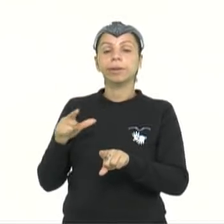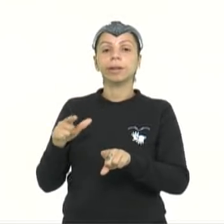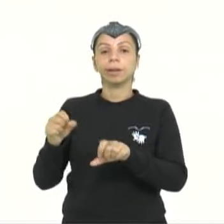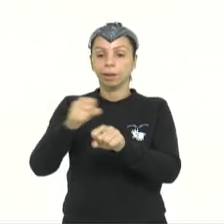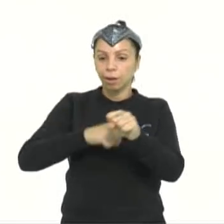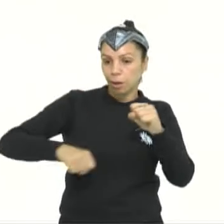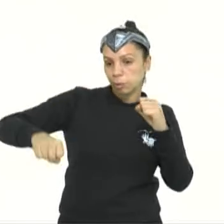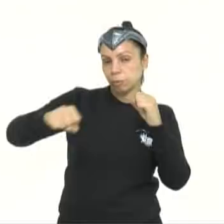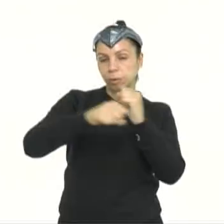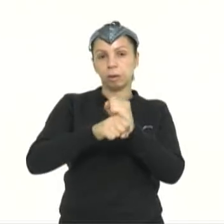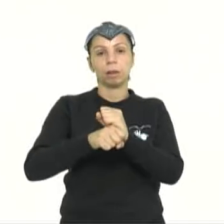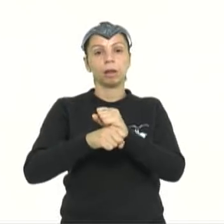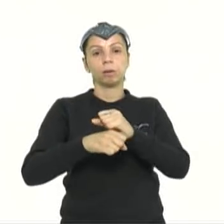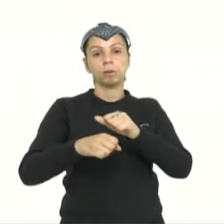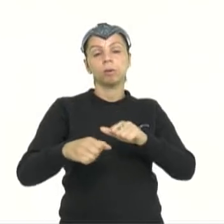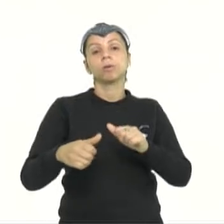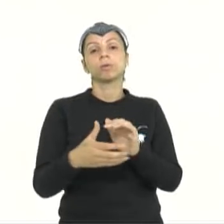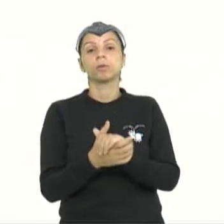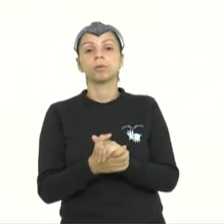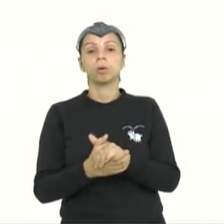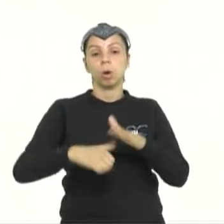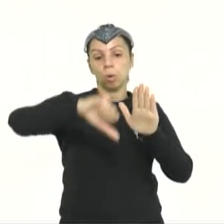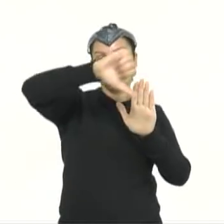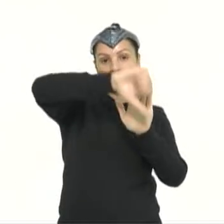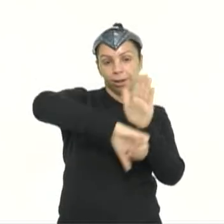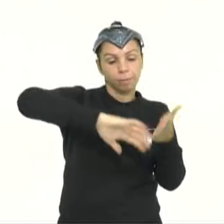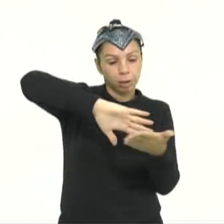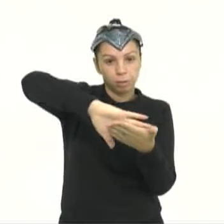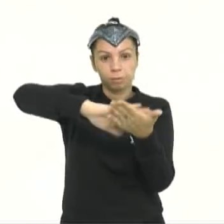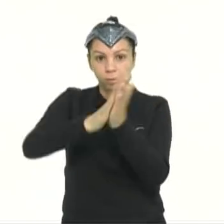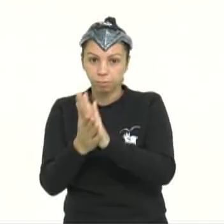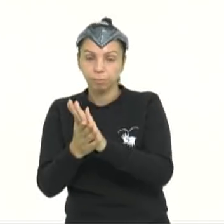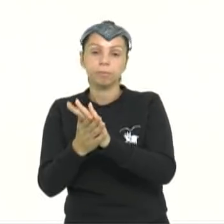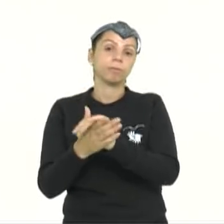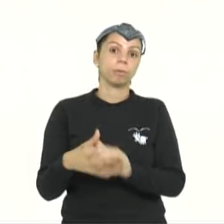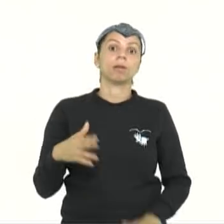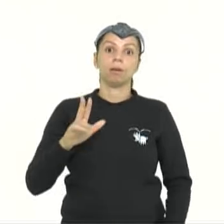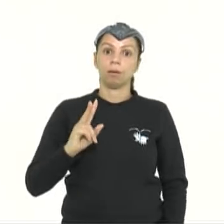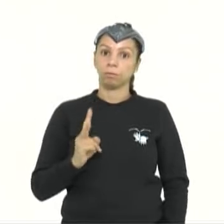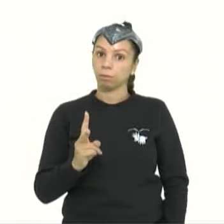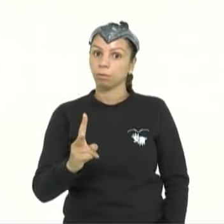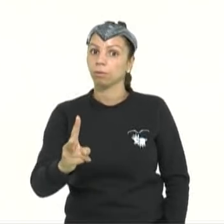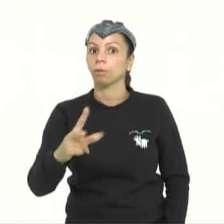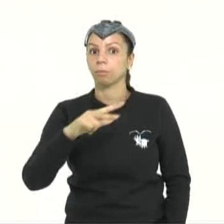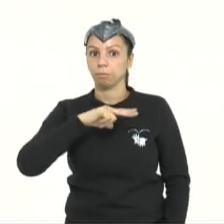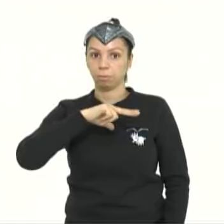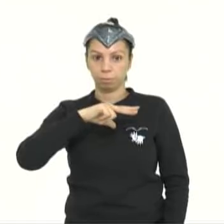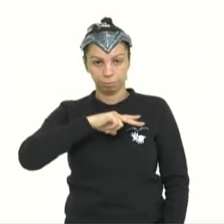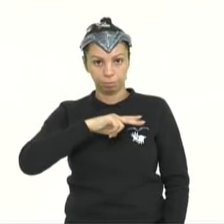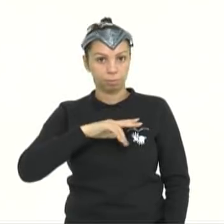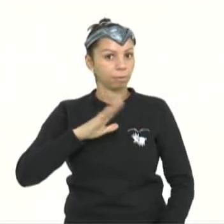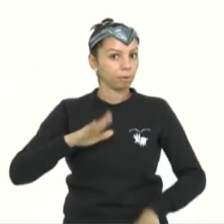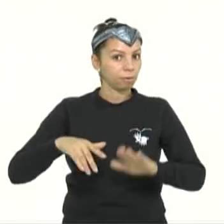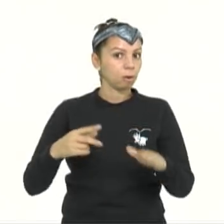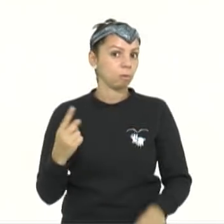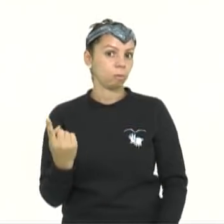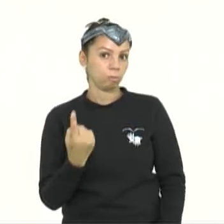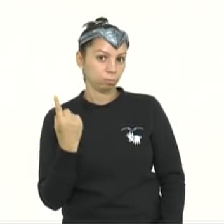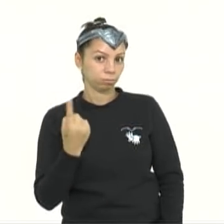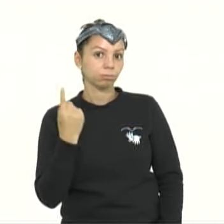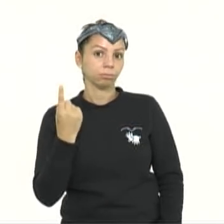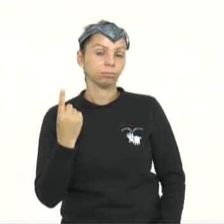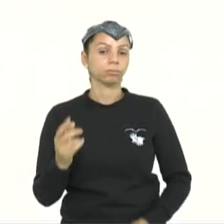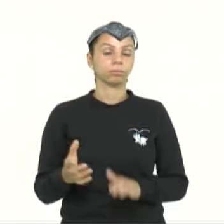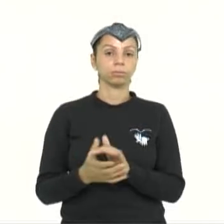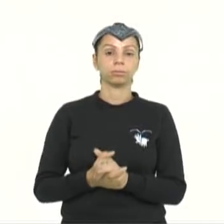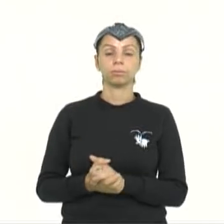sociedade dos criminosos, geralmente numa perspectiva individualista. Vocês já perceberam que às vezes eles estão sozinhos? E